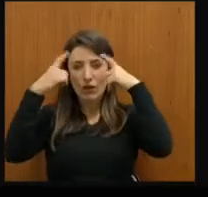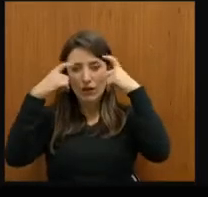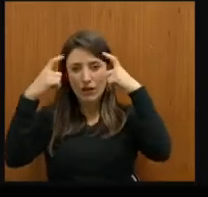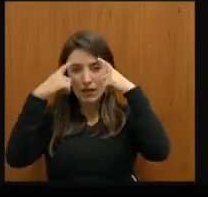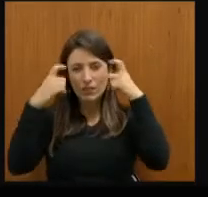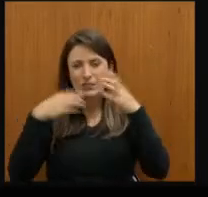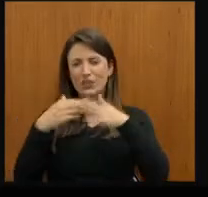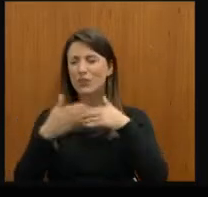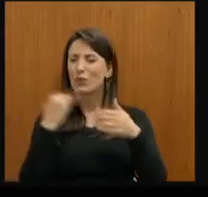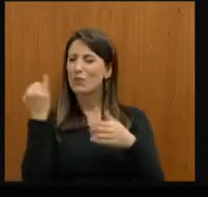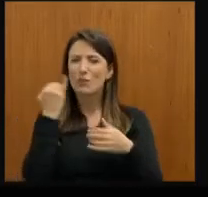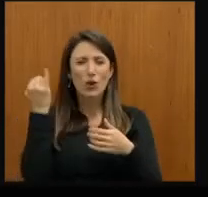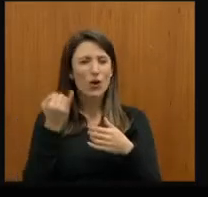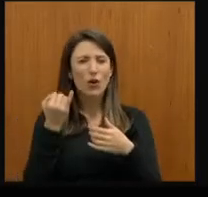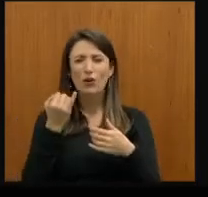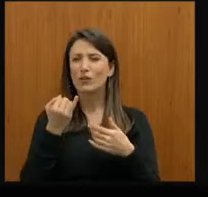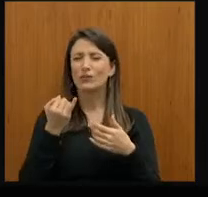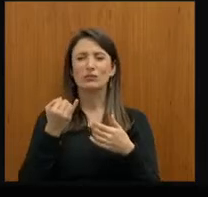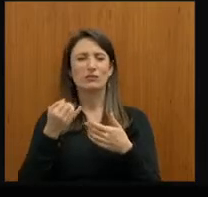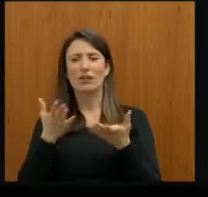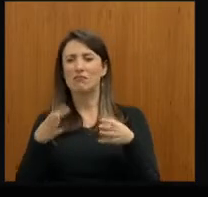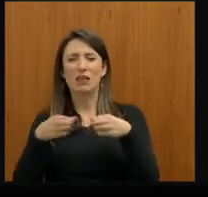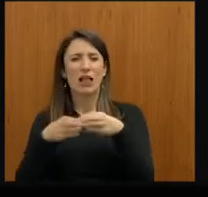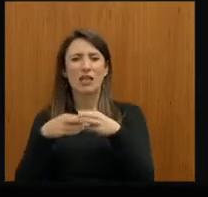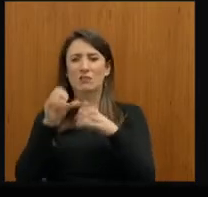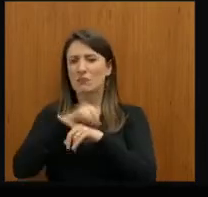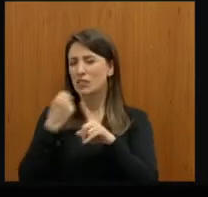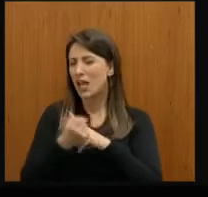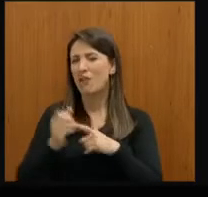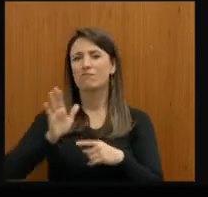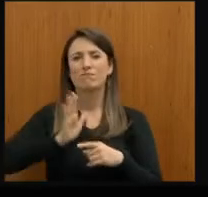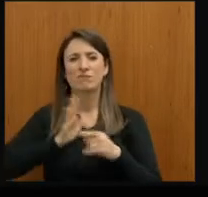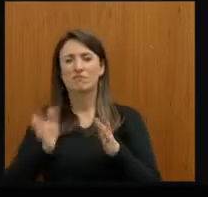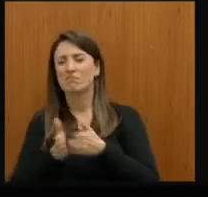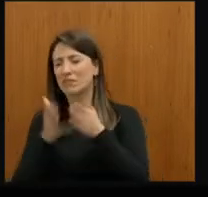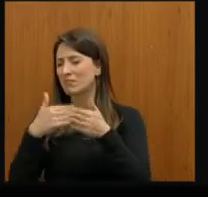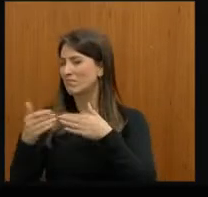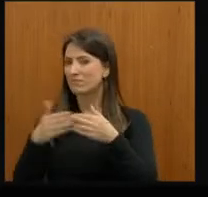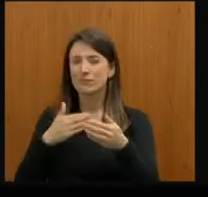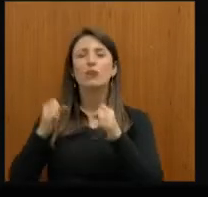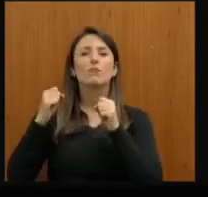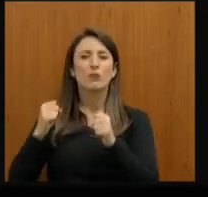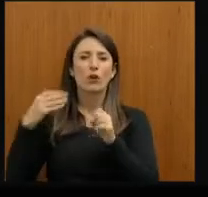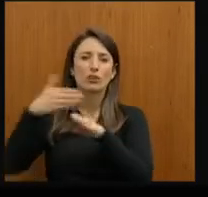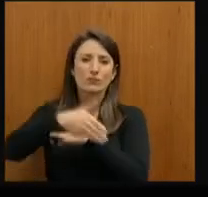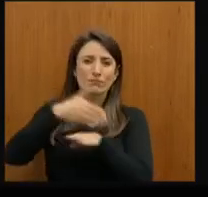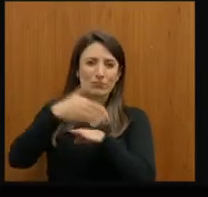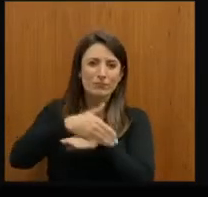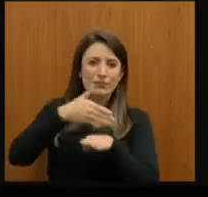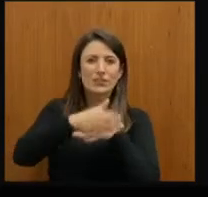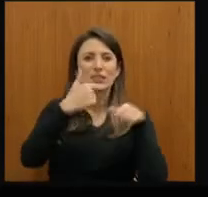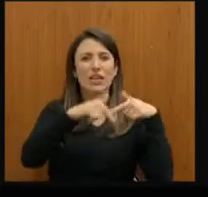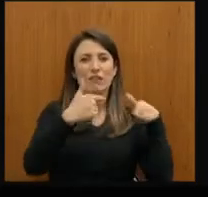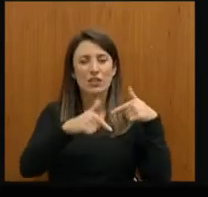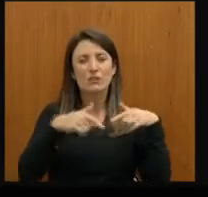a condição Econômica dela ela pode acessar esse serviço estão lá na vó dela e nós não